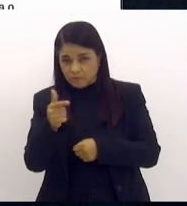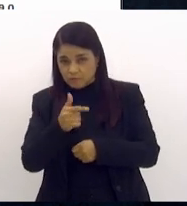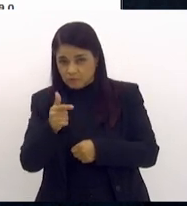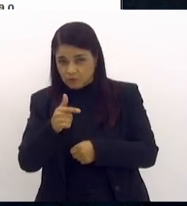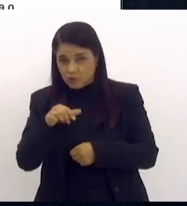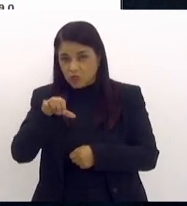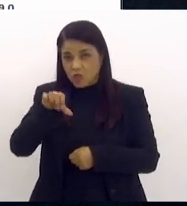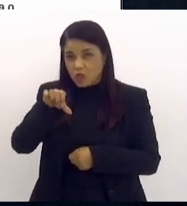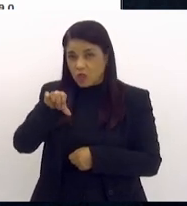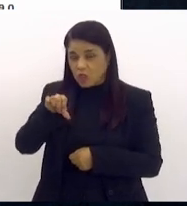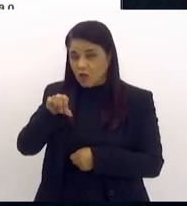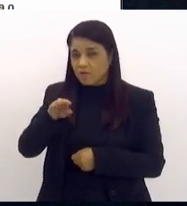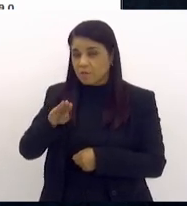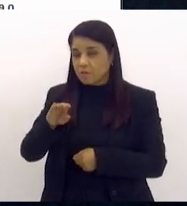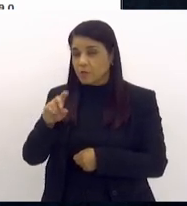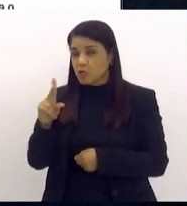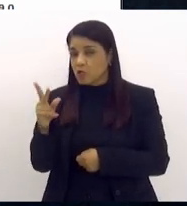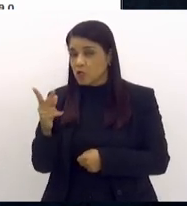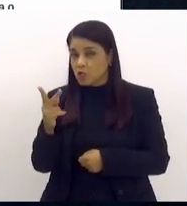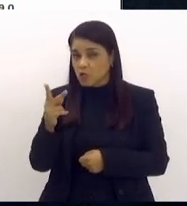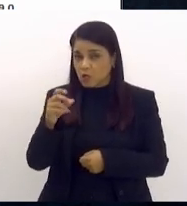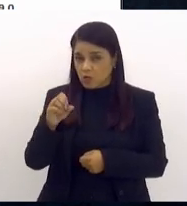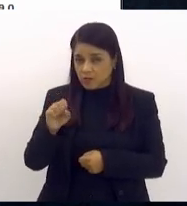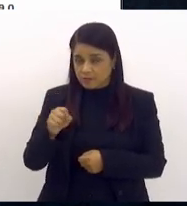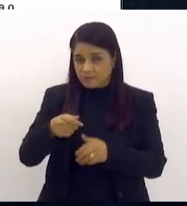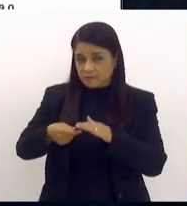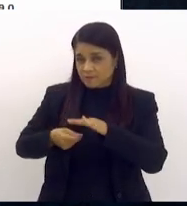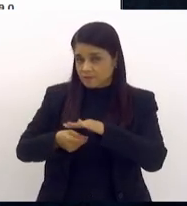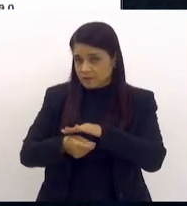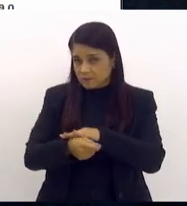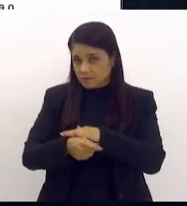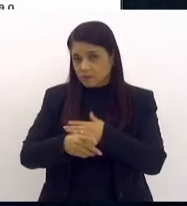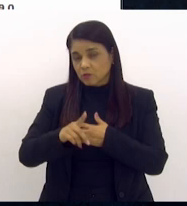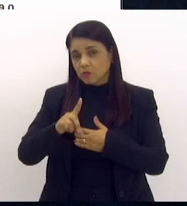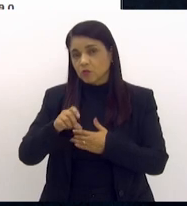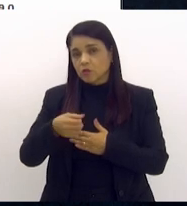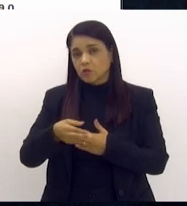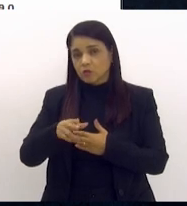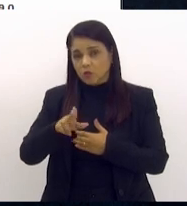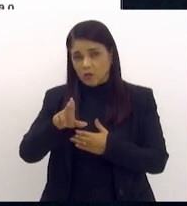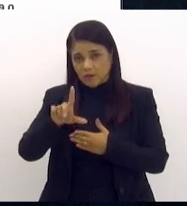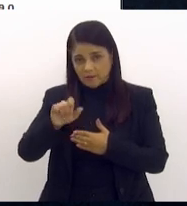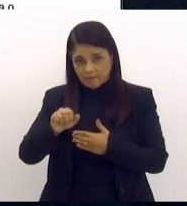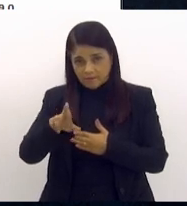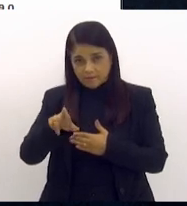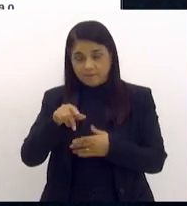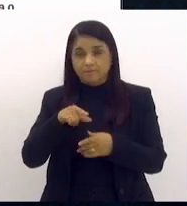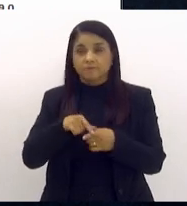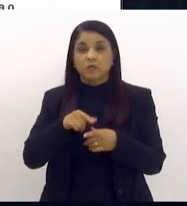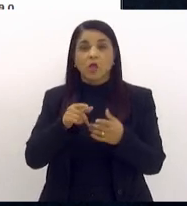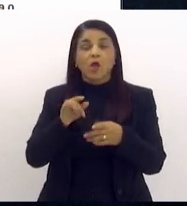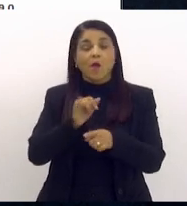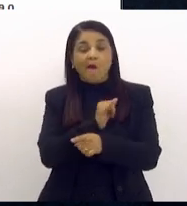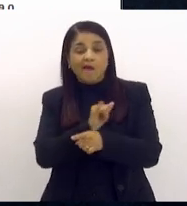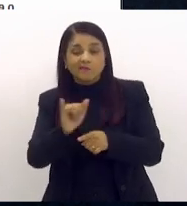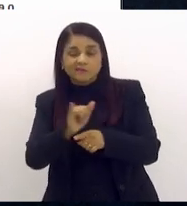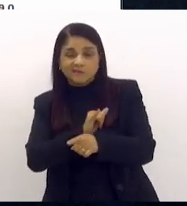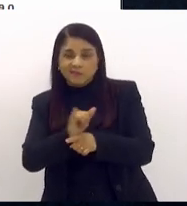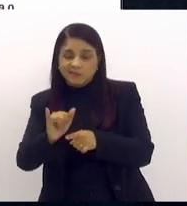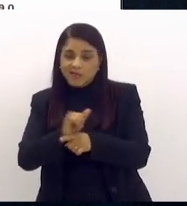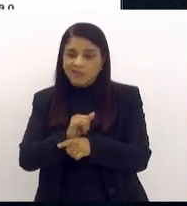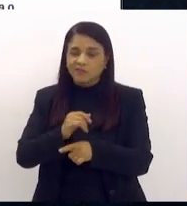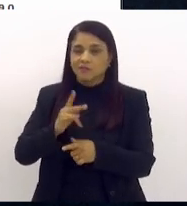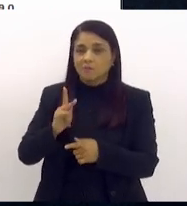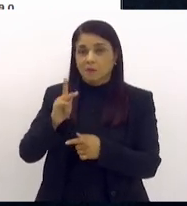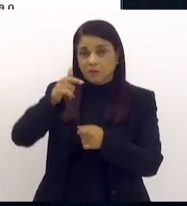em 9 Bilhões de Dólares de investimentos então um outro desafio é de fato orientação estratégica da Petrobras a Transpetro que